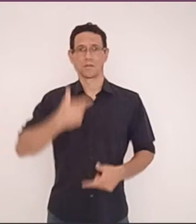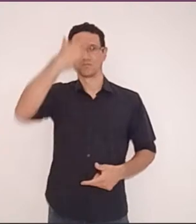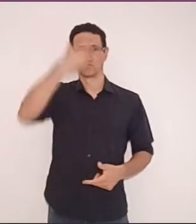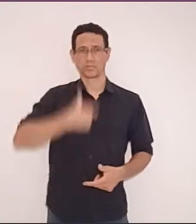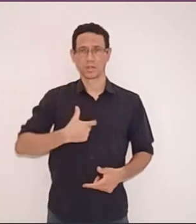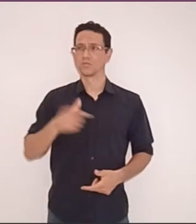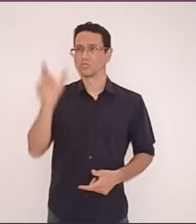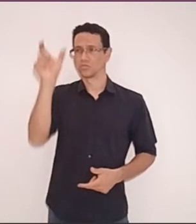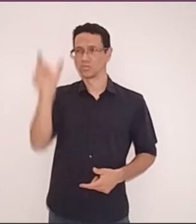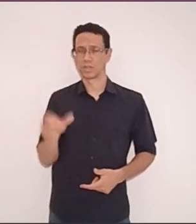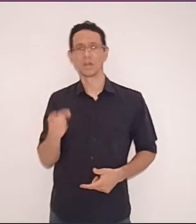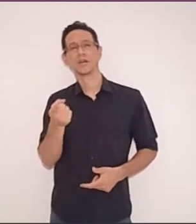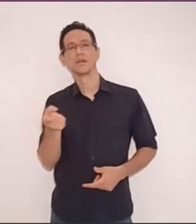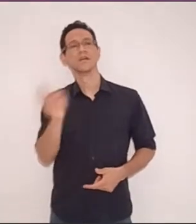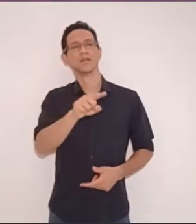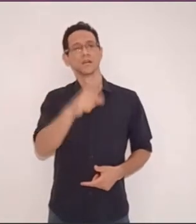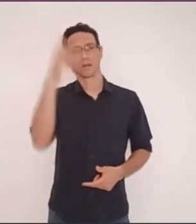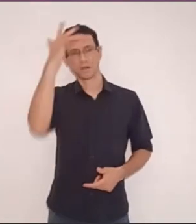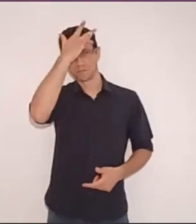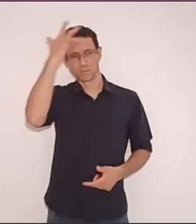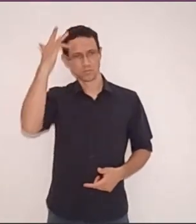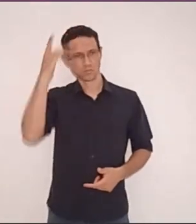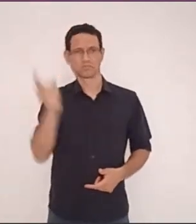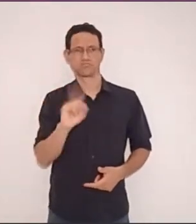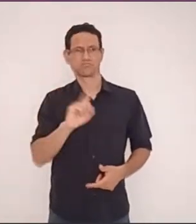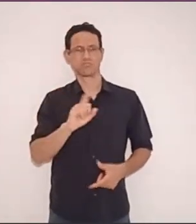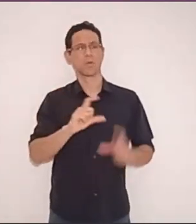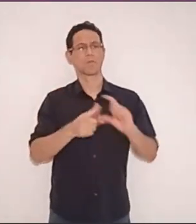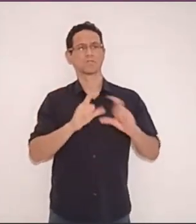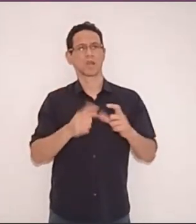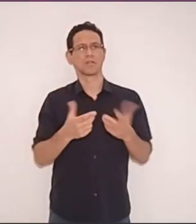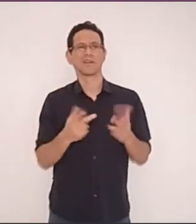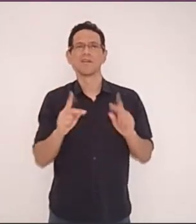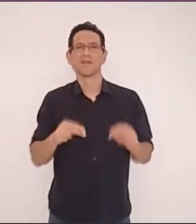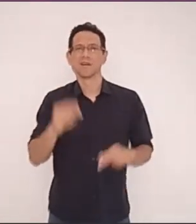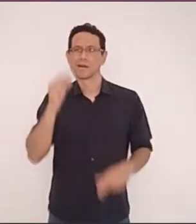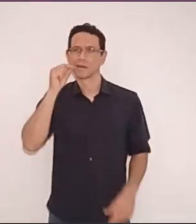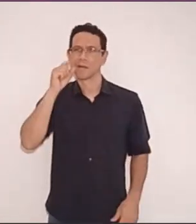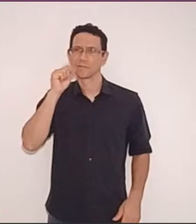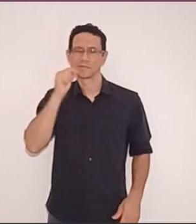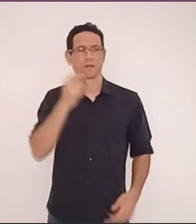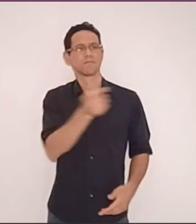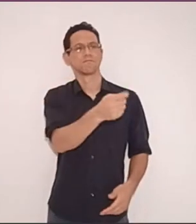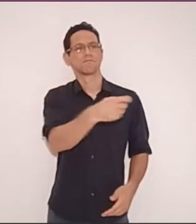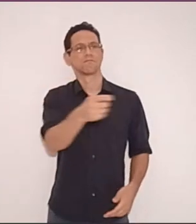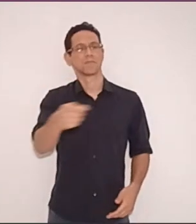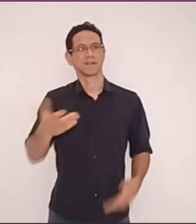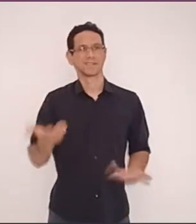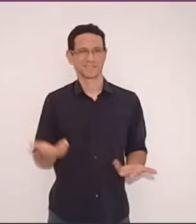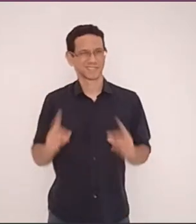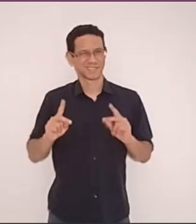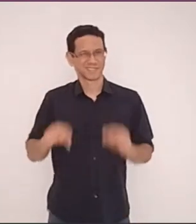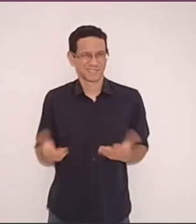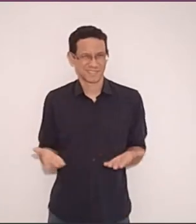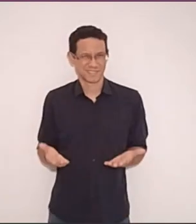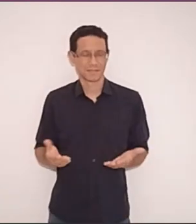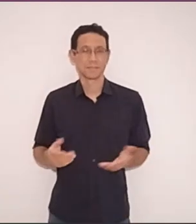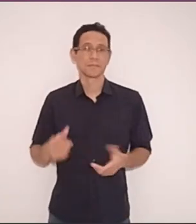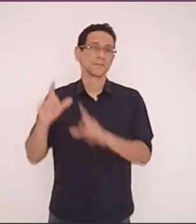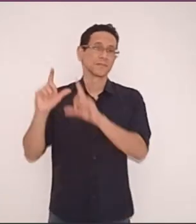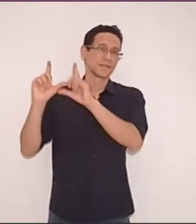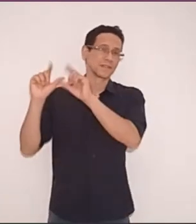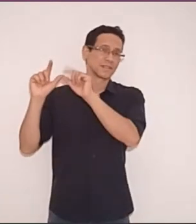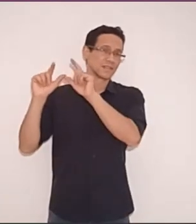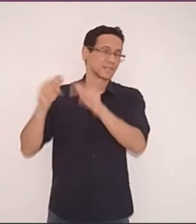obscuro é o número fica até com lápis de uso lá para a compreensão ancestralidade que o shampoo faz